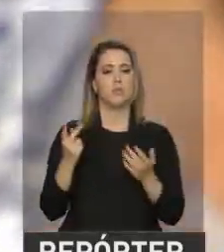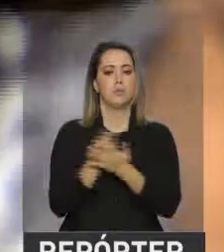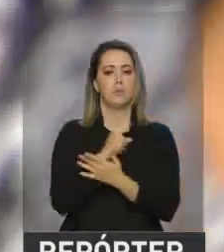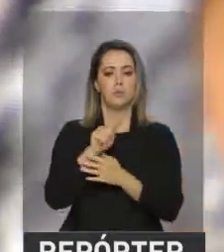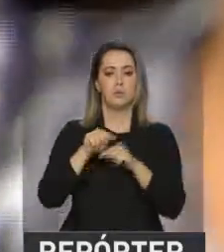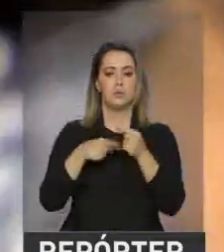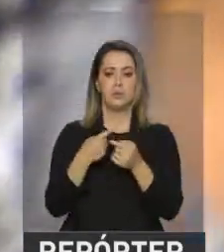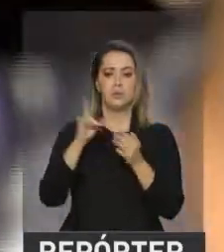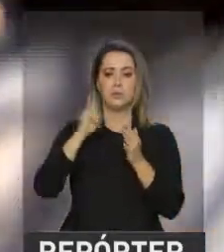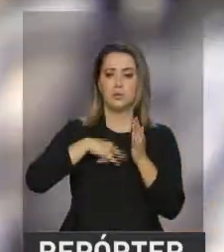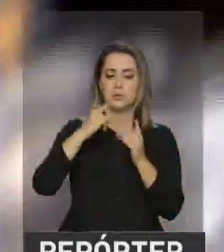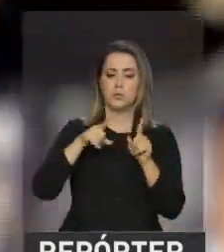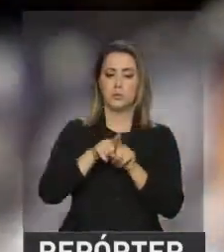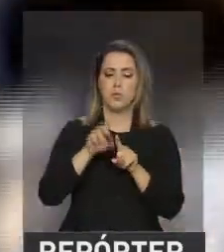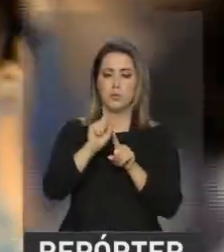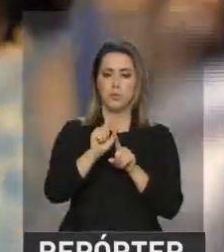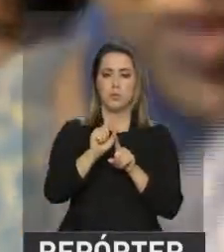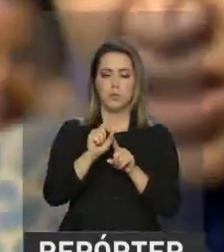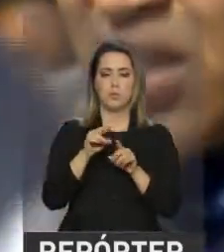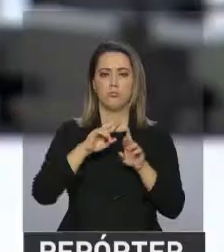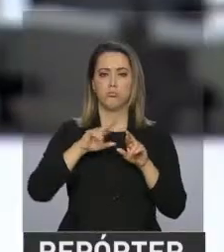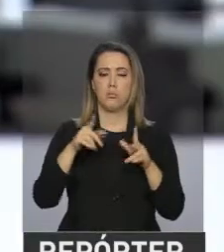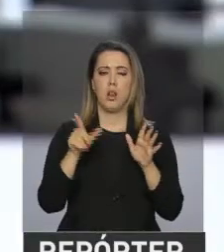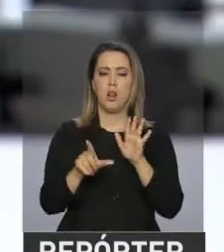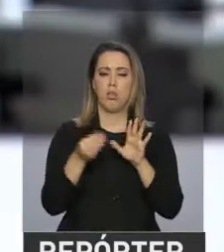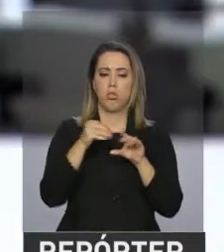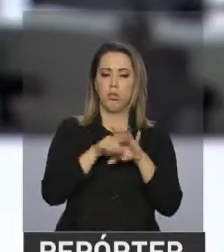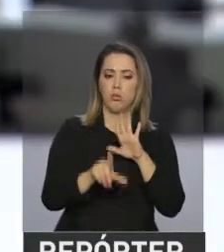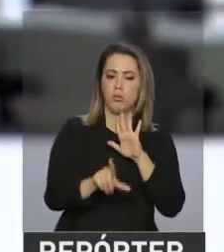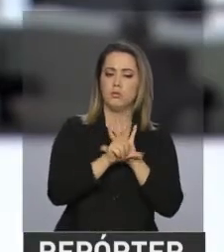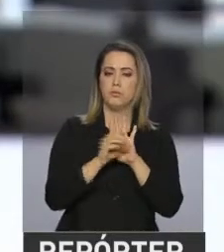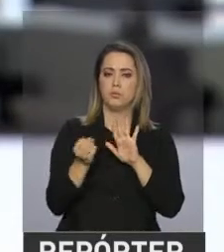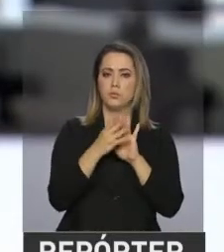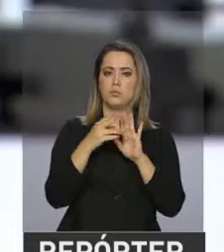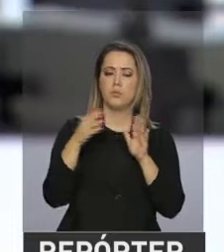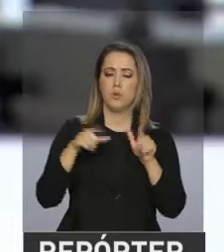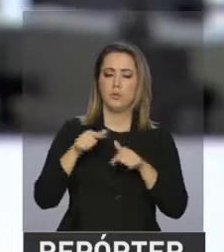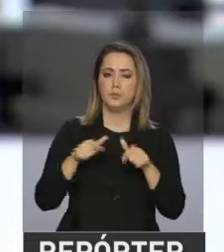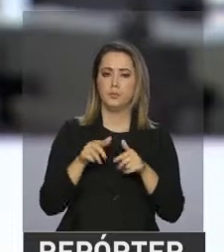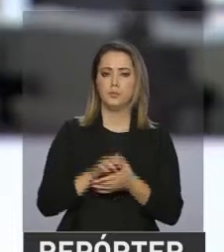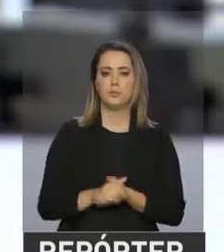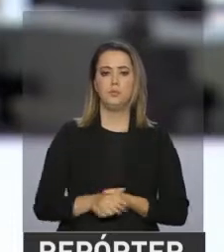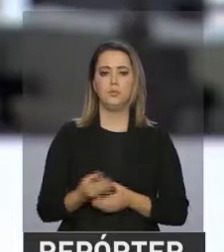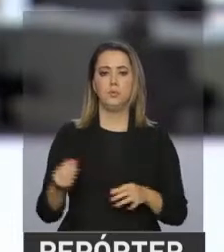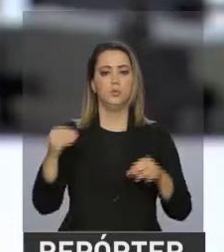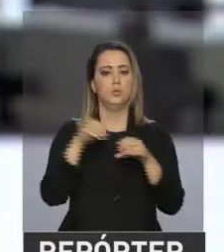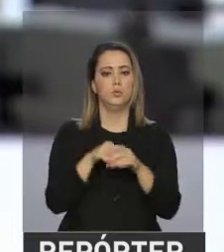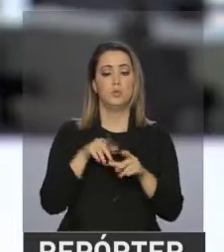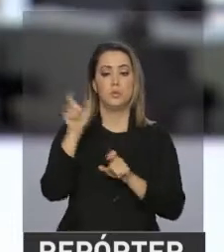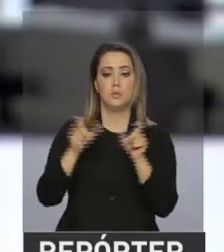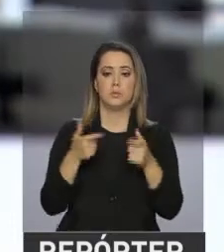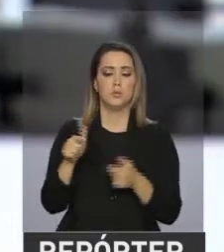com a regularização de algumas modalidades de trabalho é fundamental para trazer o contrato de trabalho formal todos aqueles trabalhadores